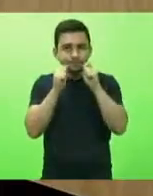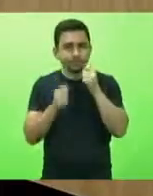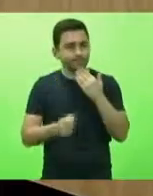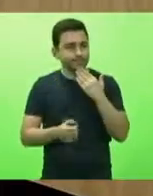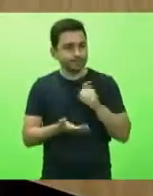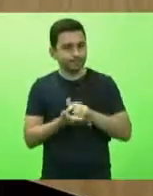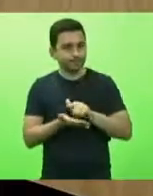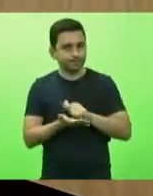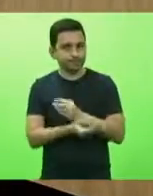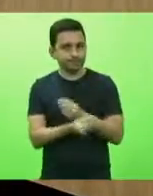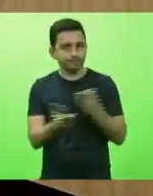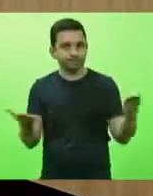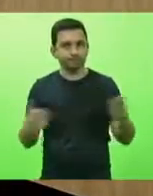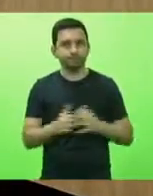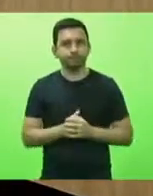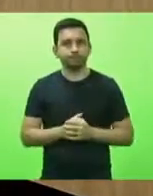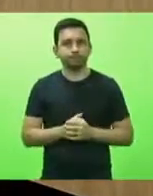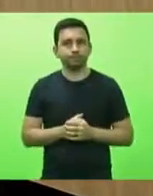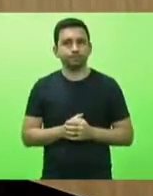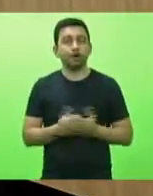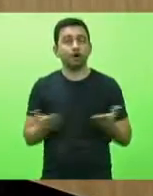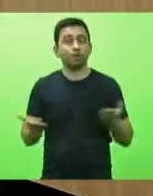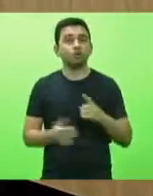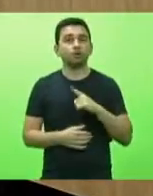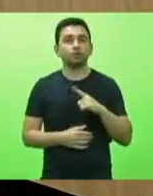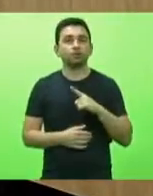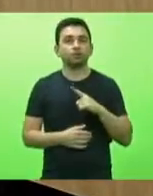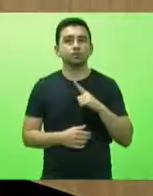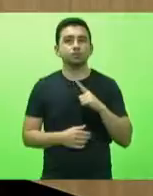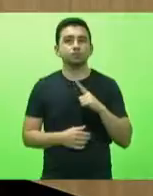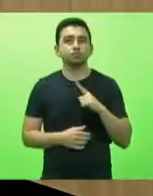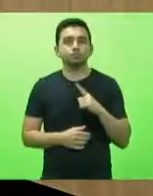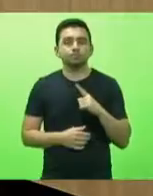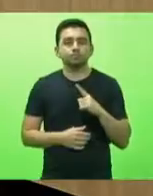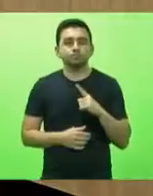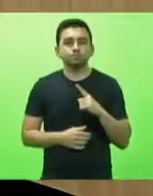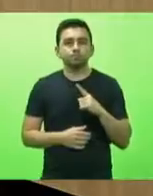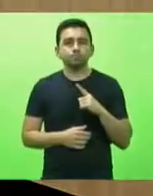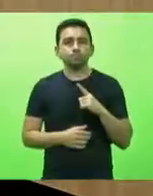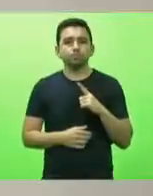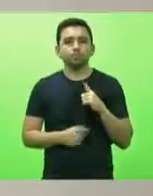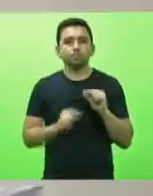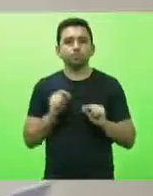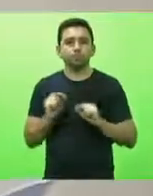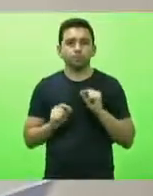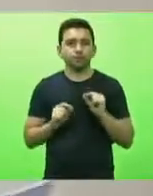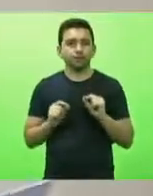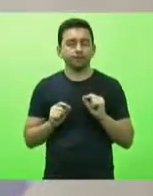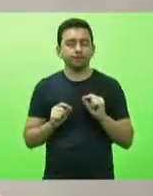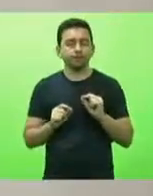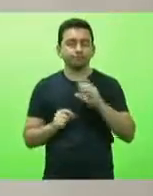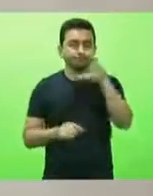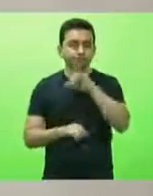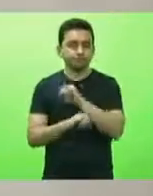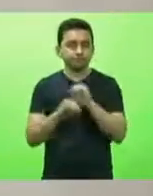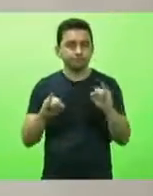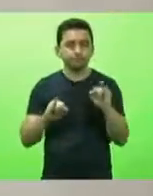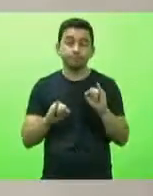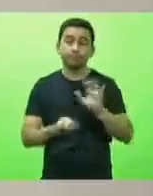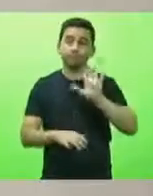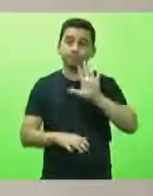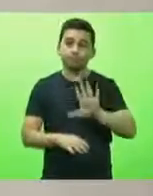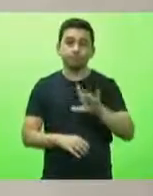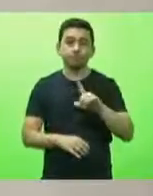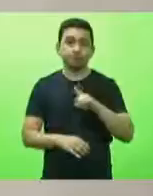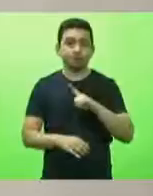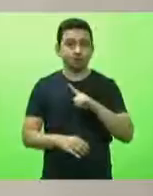do expediente. Nós teríamos agora o nosso espaço para as breves comunicações, mas tendo em vista